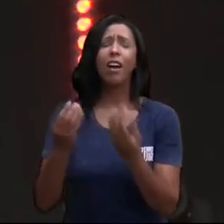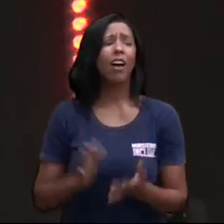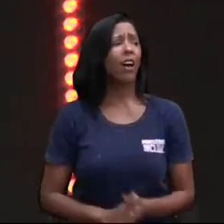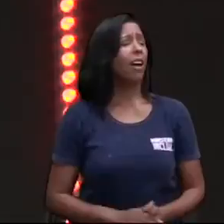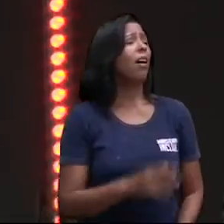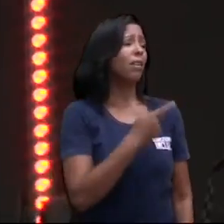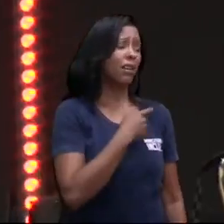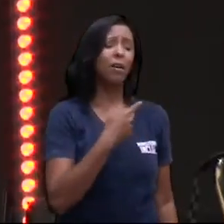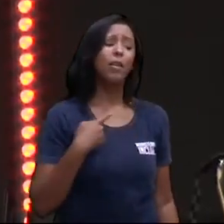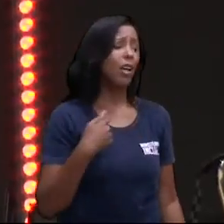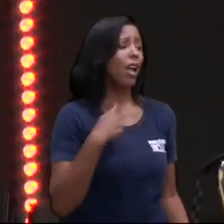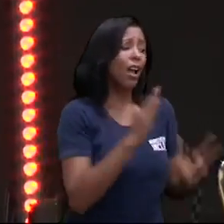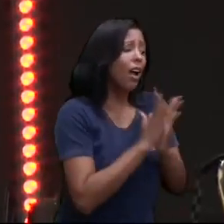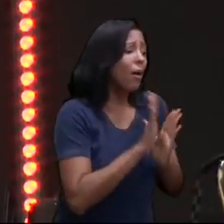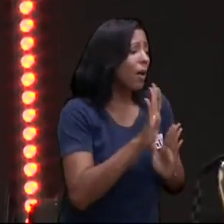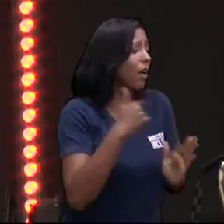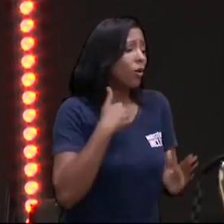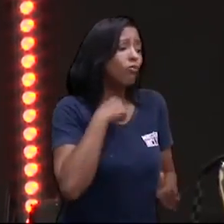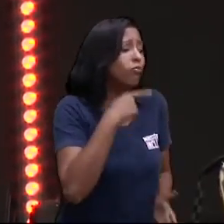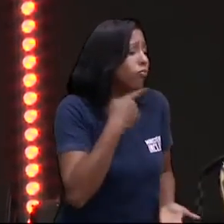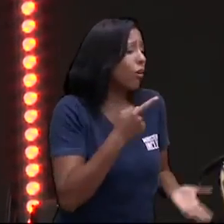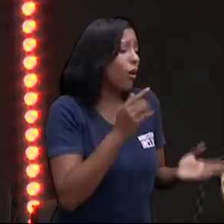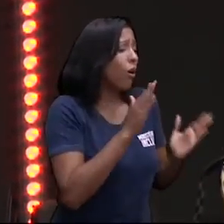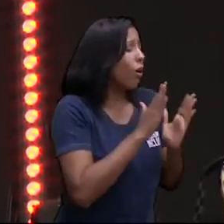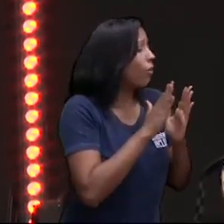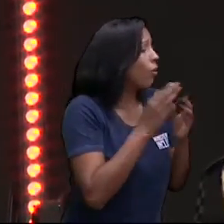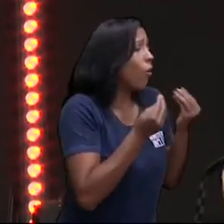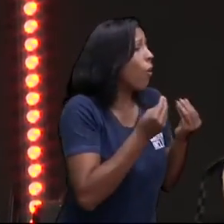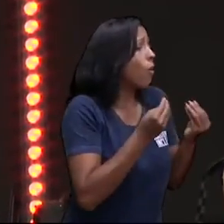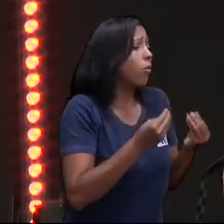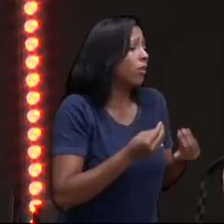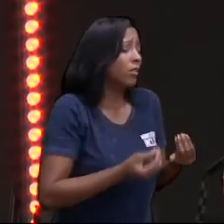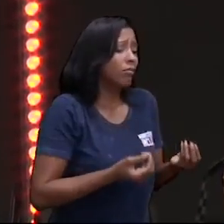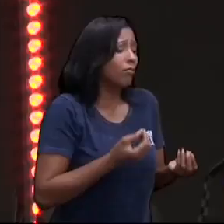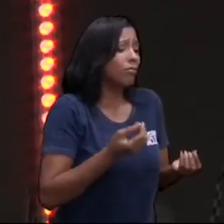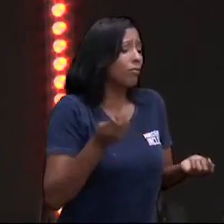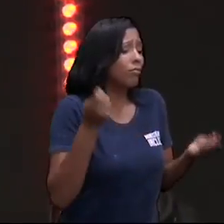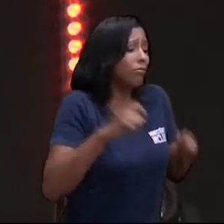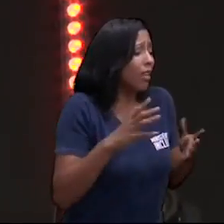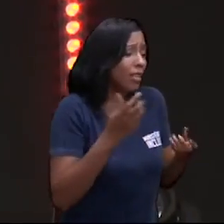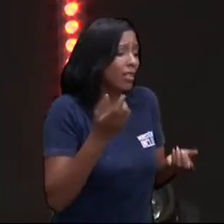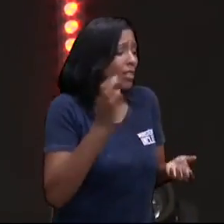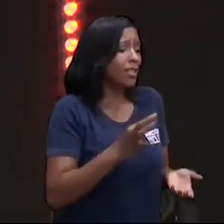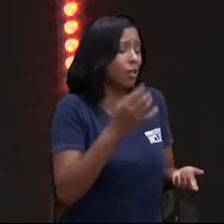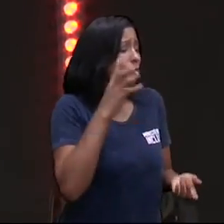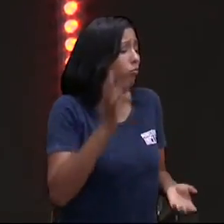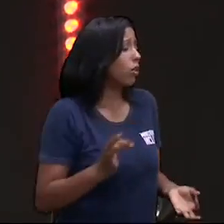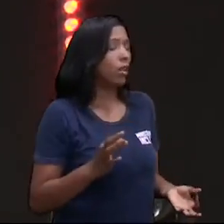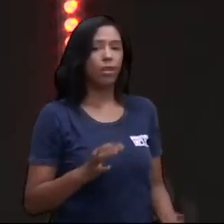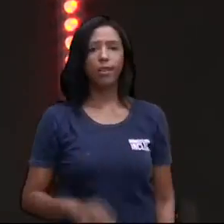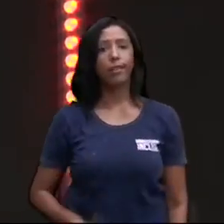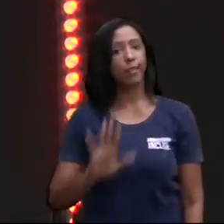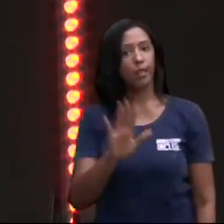consigo fazer fluir irmão e sabe por quê que o Zico quando bate a falta assim